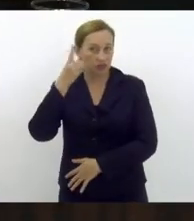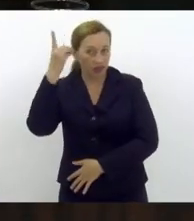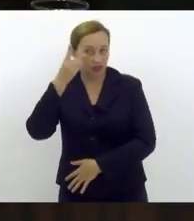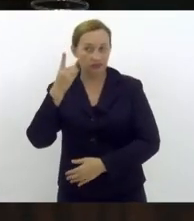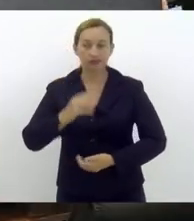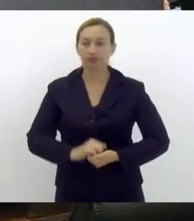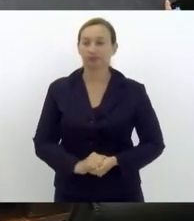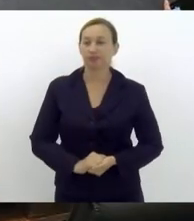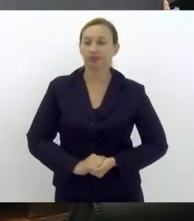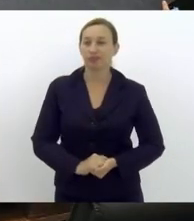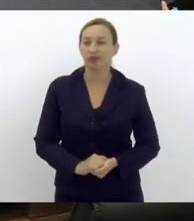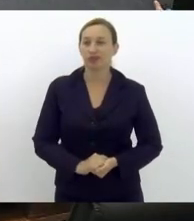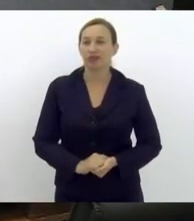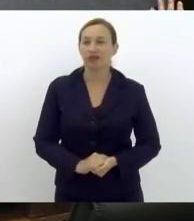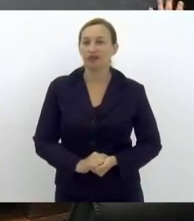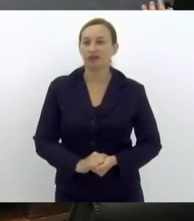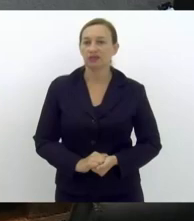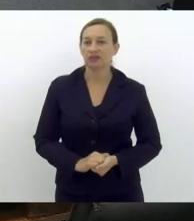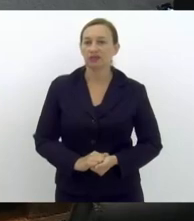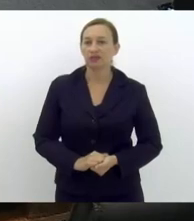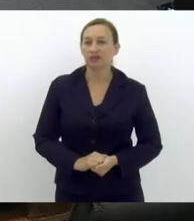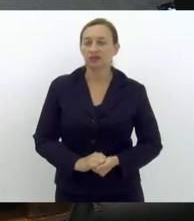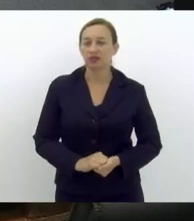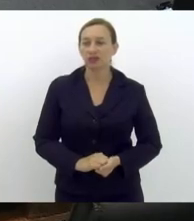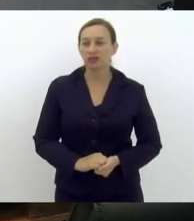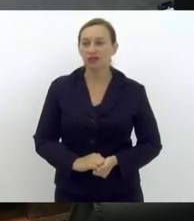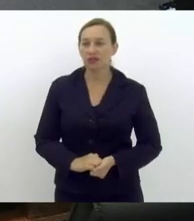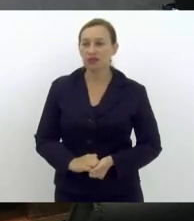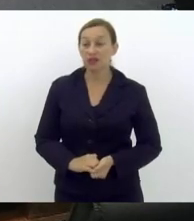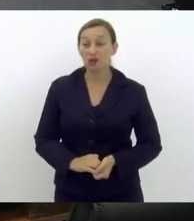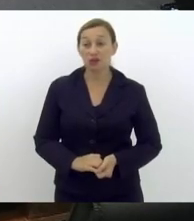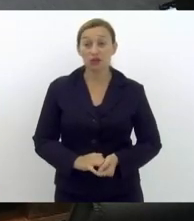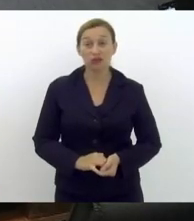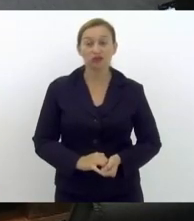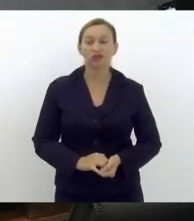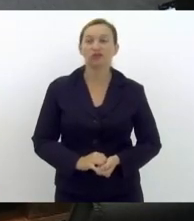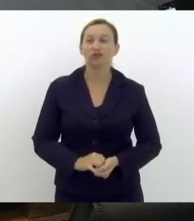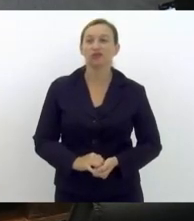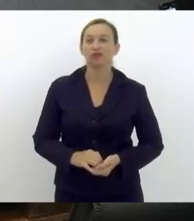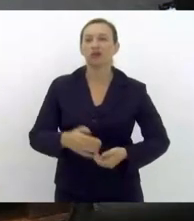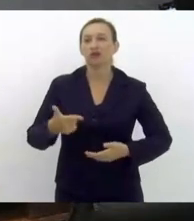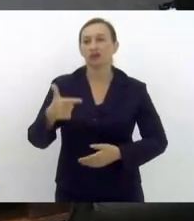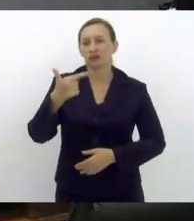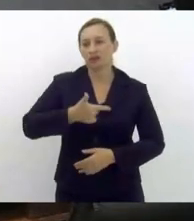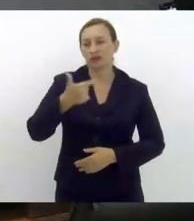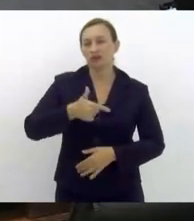Vamos na segunda chamada. Só quem não está aí. Vamos na segunda chamada aí.